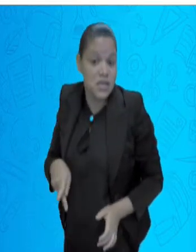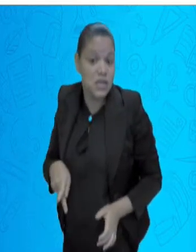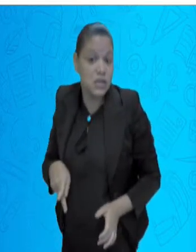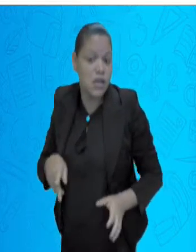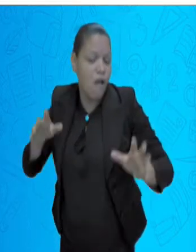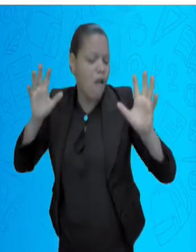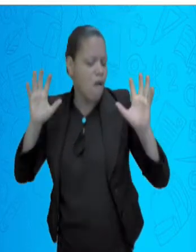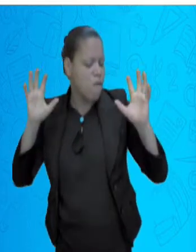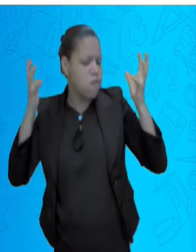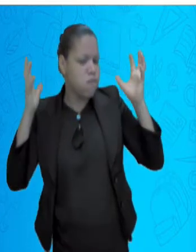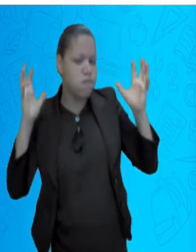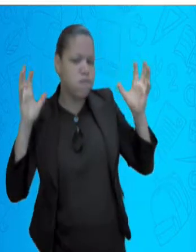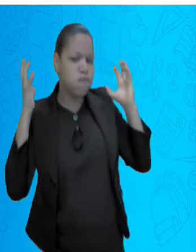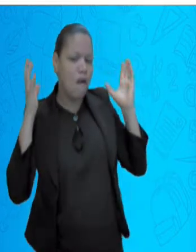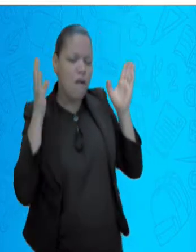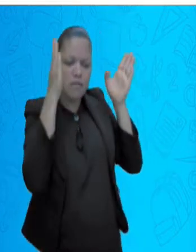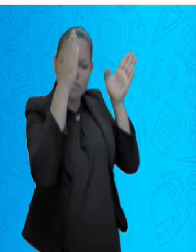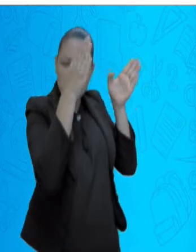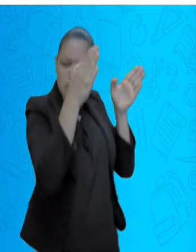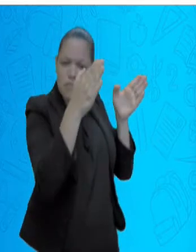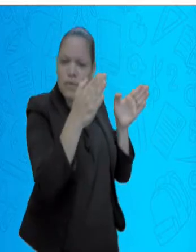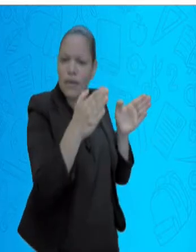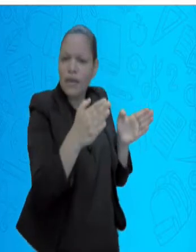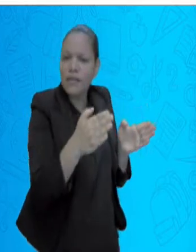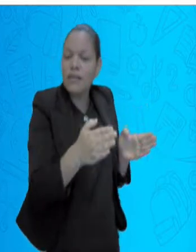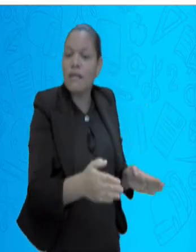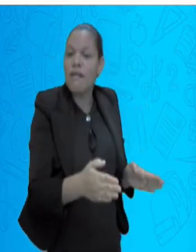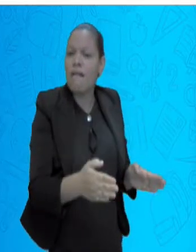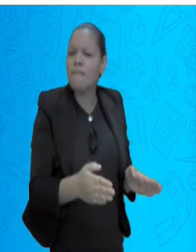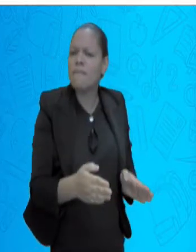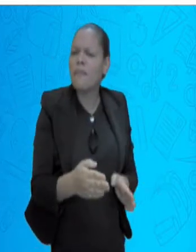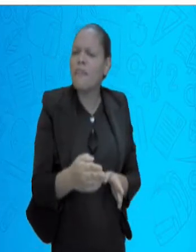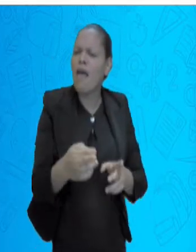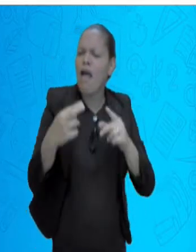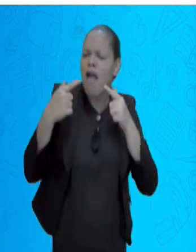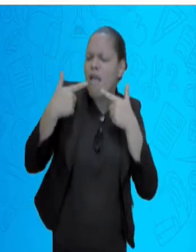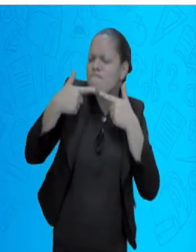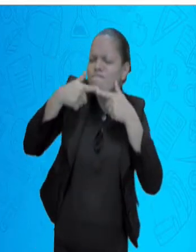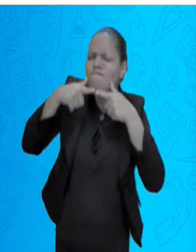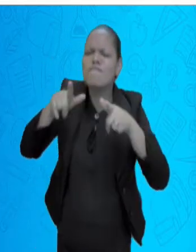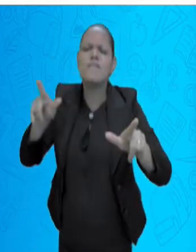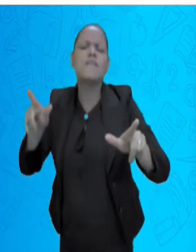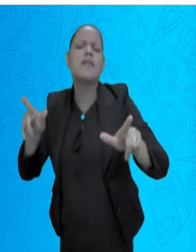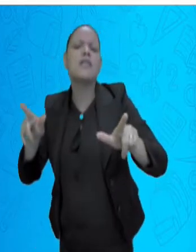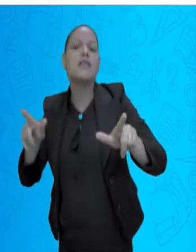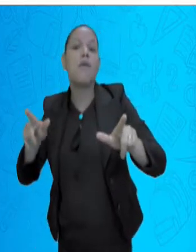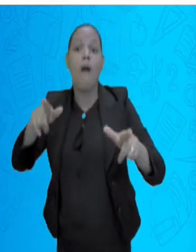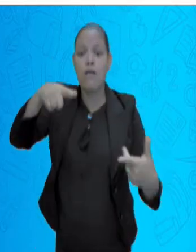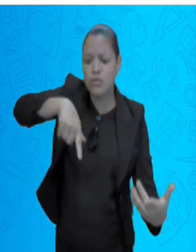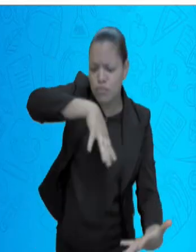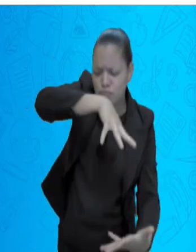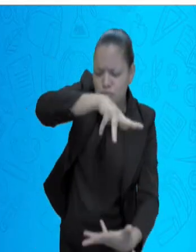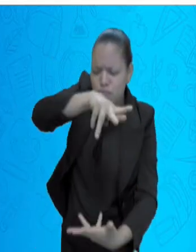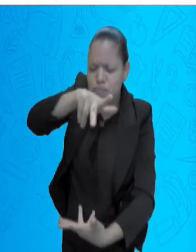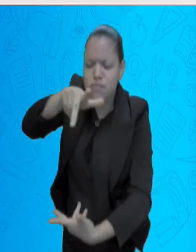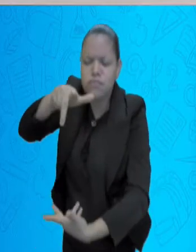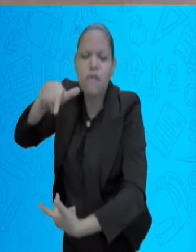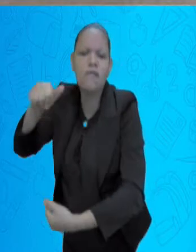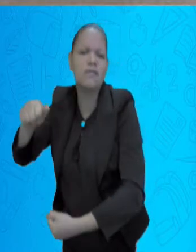linguagem universal, independente da língua, é conhecida e praticada desde a